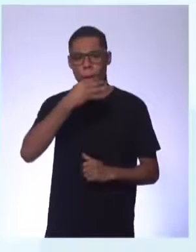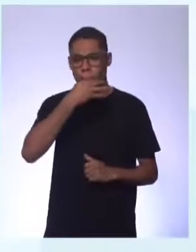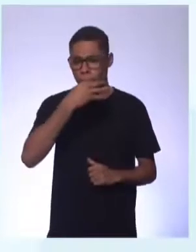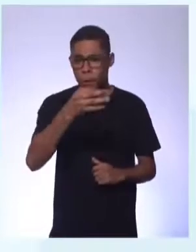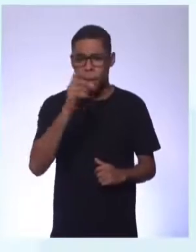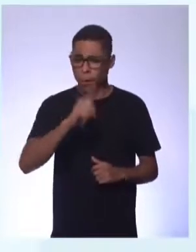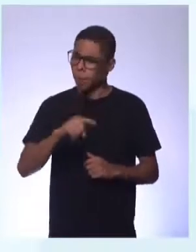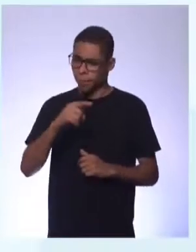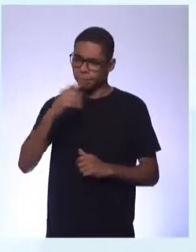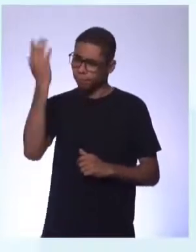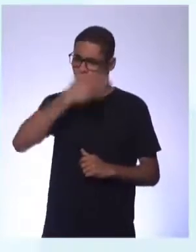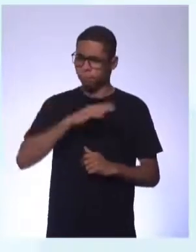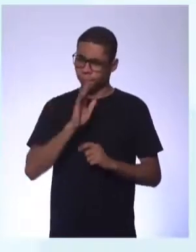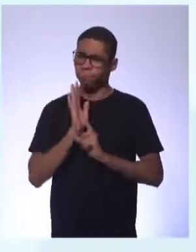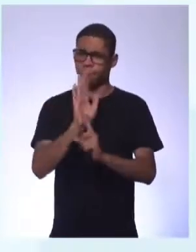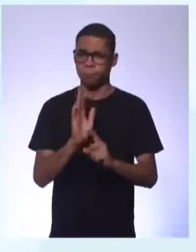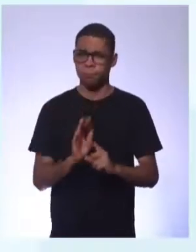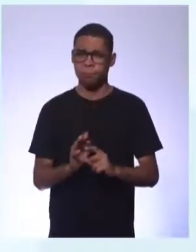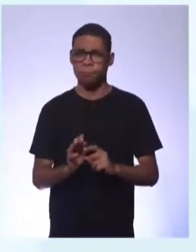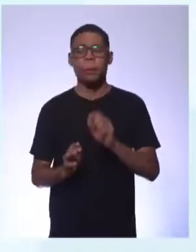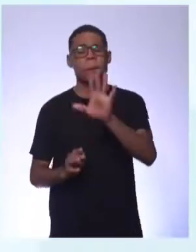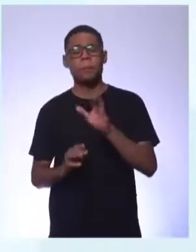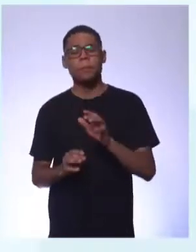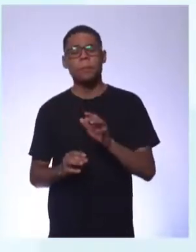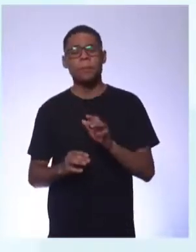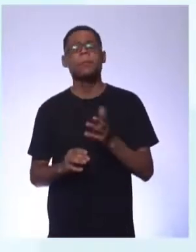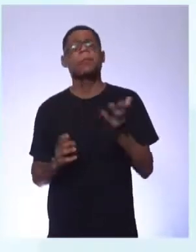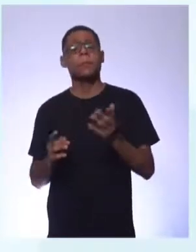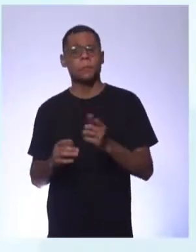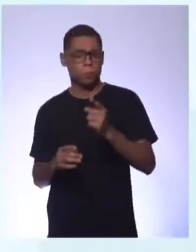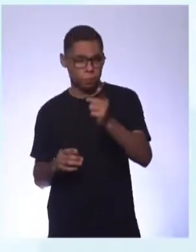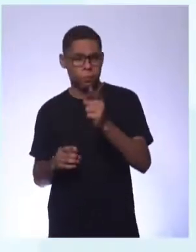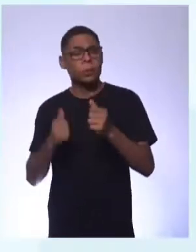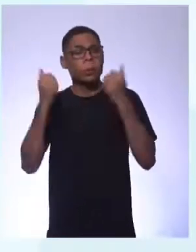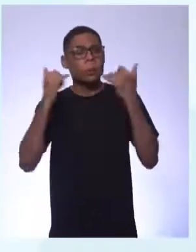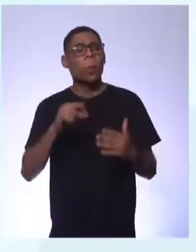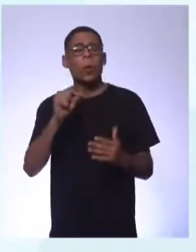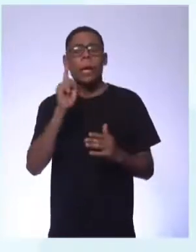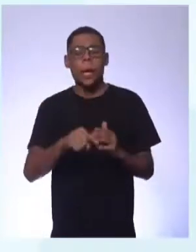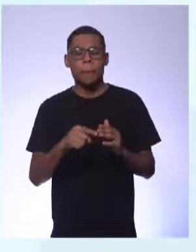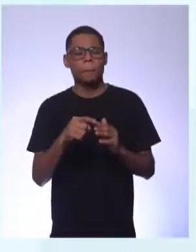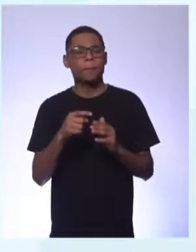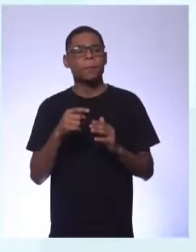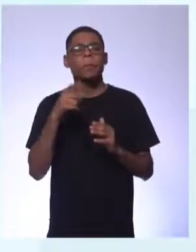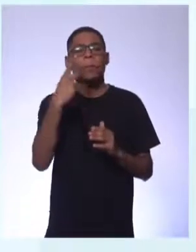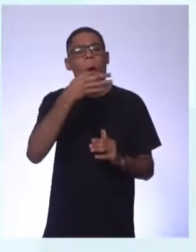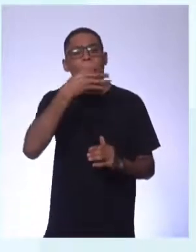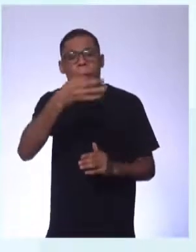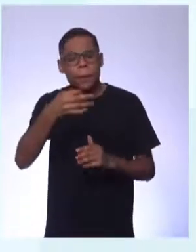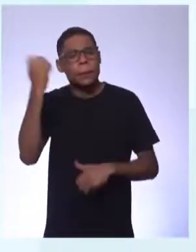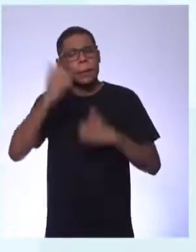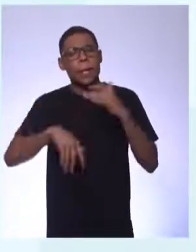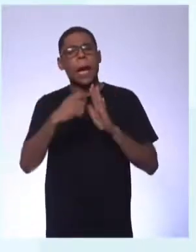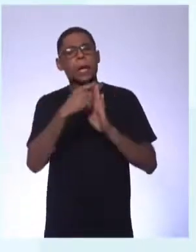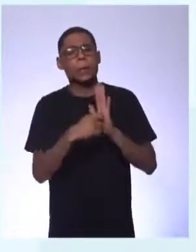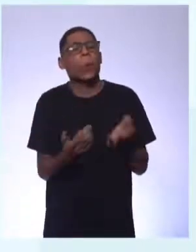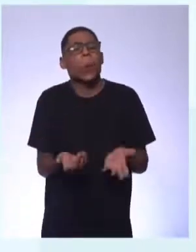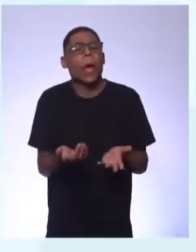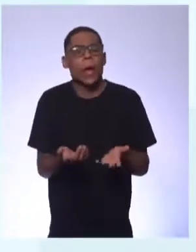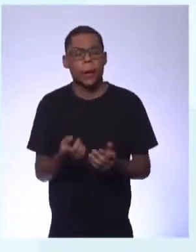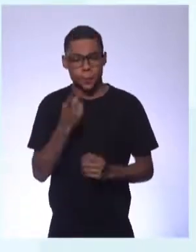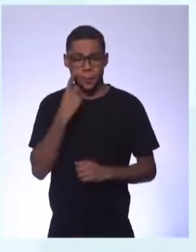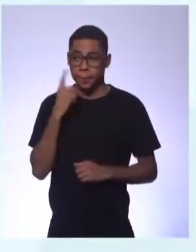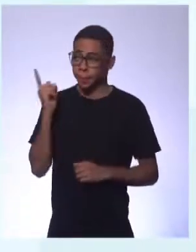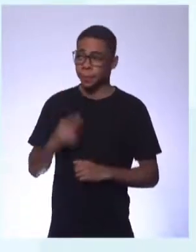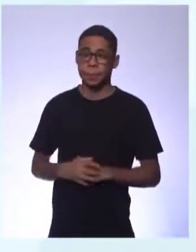posicionamento. Agora, em um minutinho, respondam para nós. O que é um artigo de opinião? 1 minuto e já voltamos.